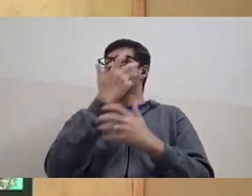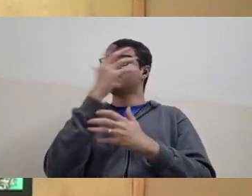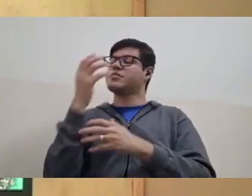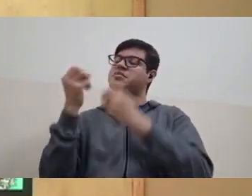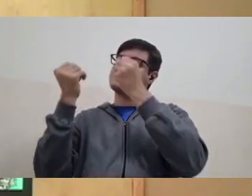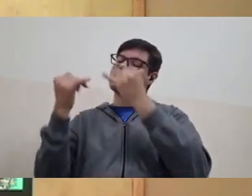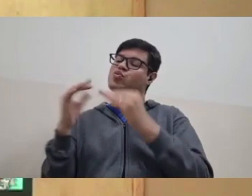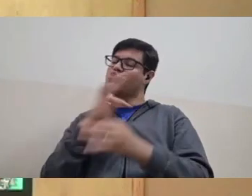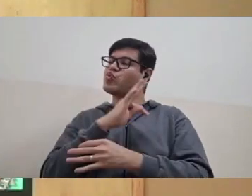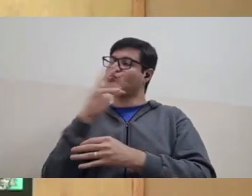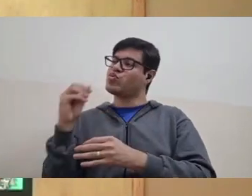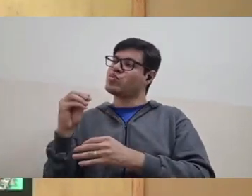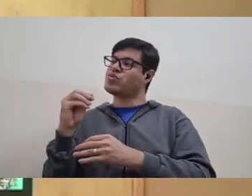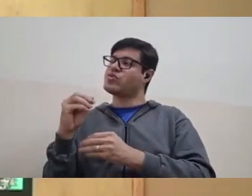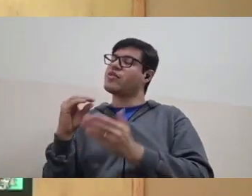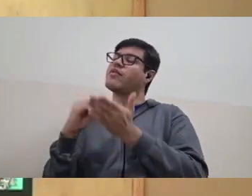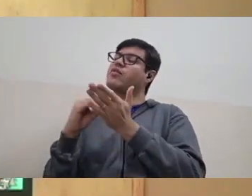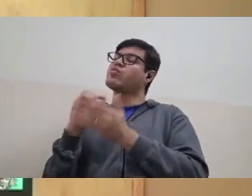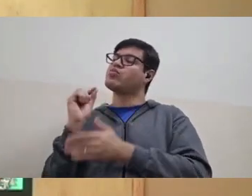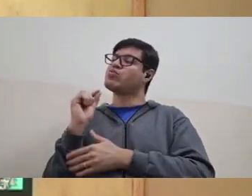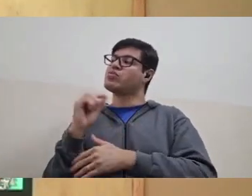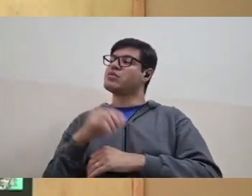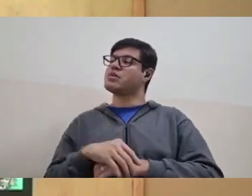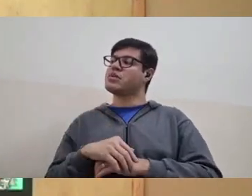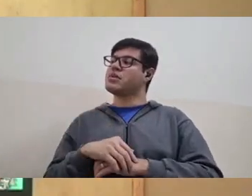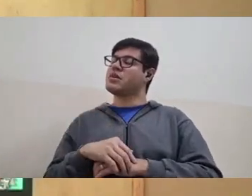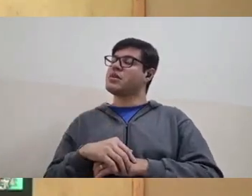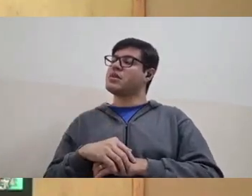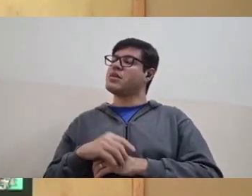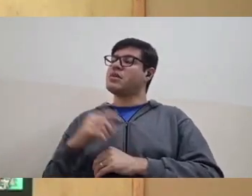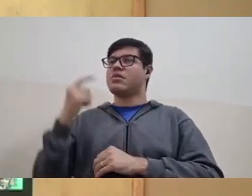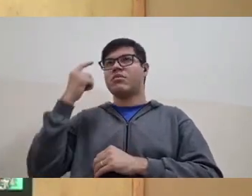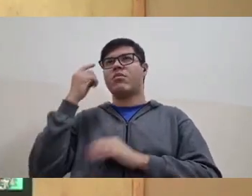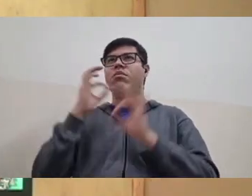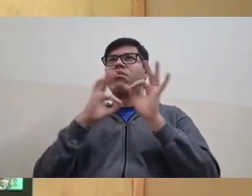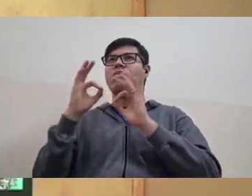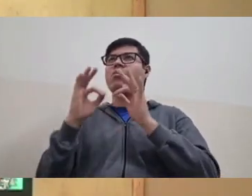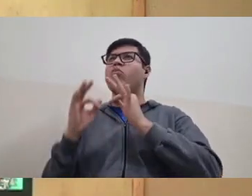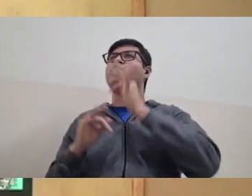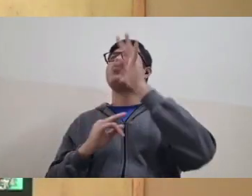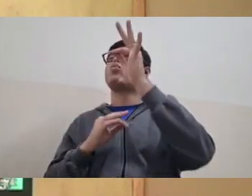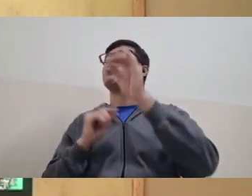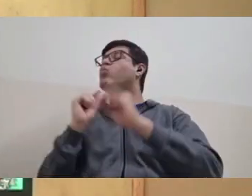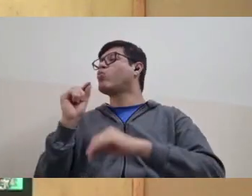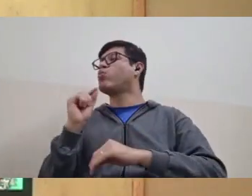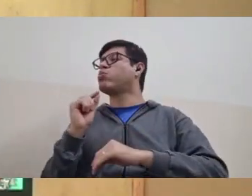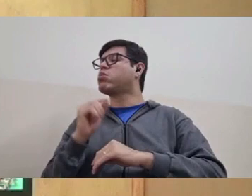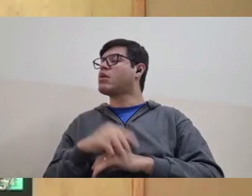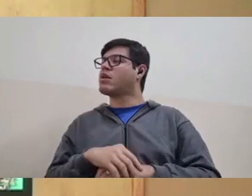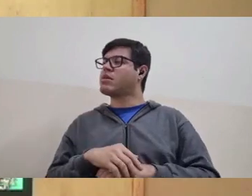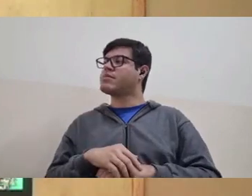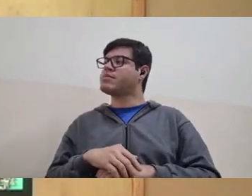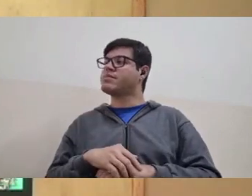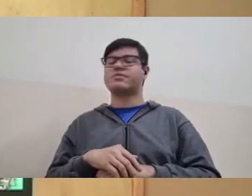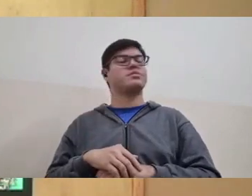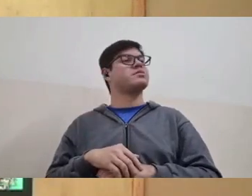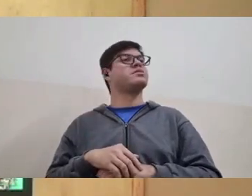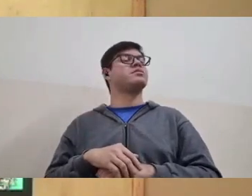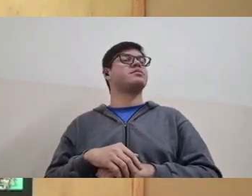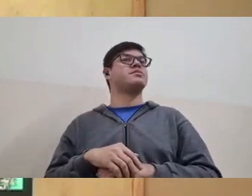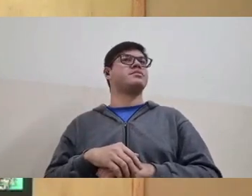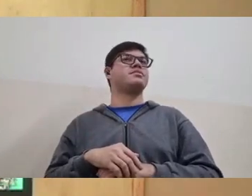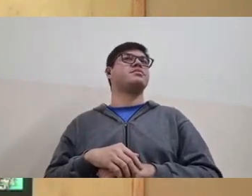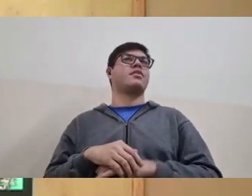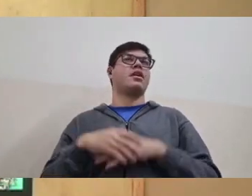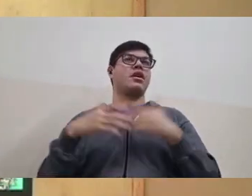quase tudo, né? O que falta a gente falar, Rodolfo, do meio ambiente? O que vocês têm de plano aí, novos planos para a nossa querida